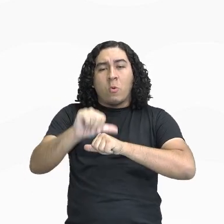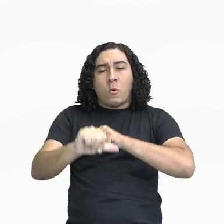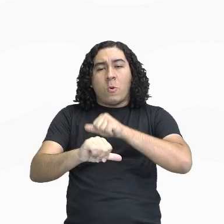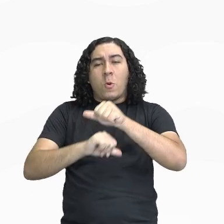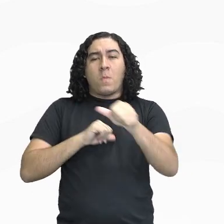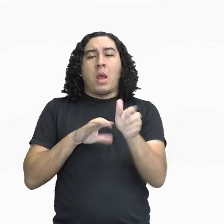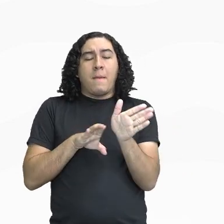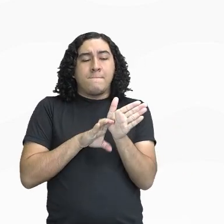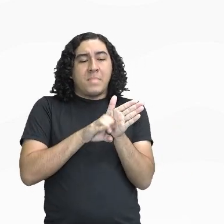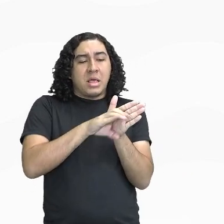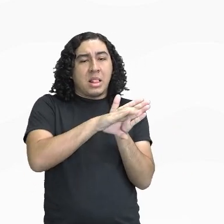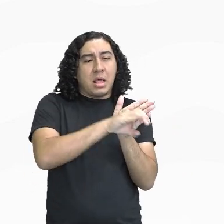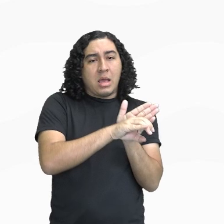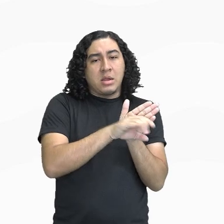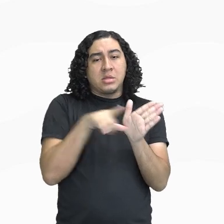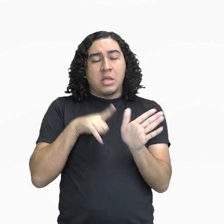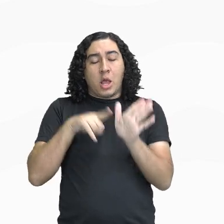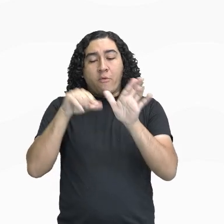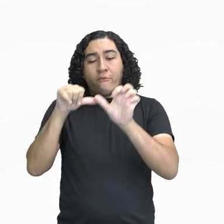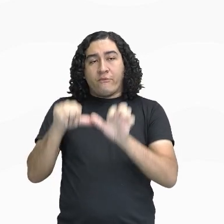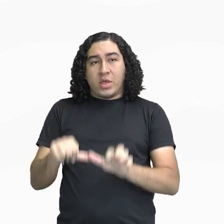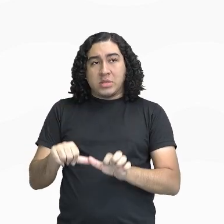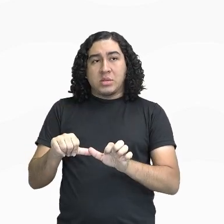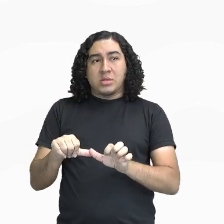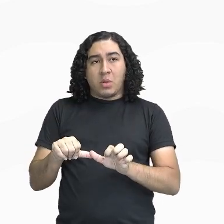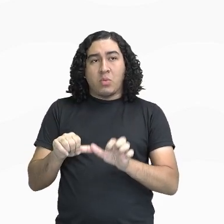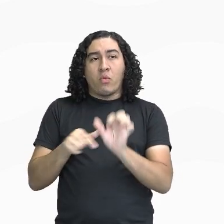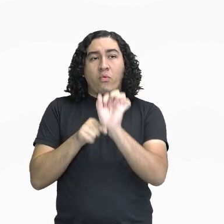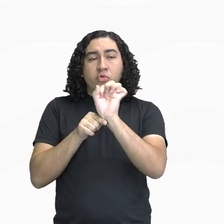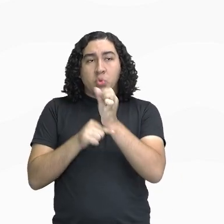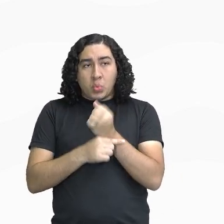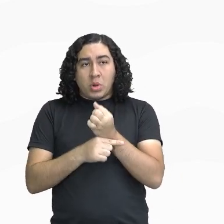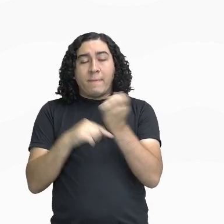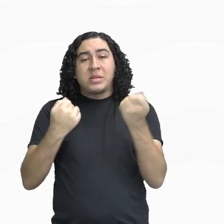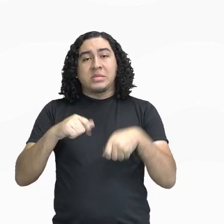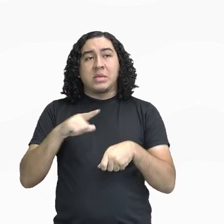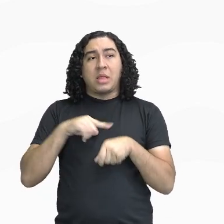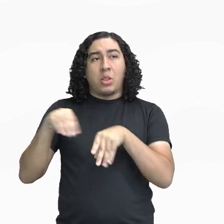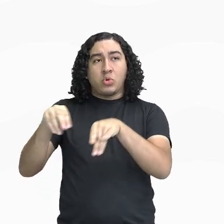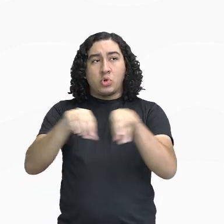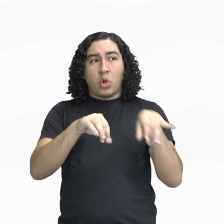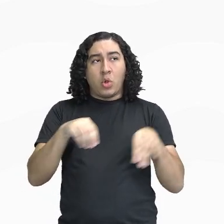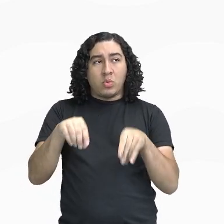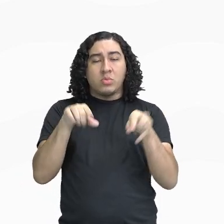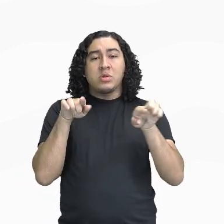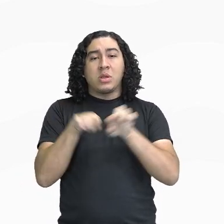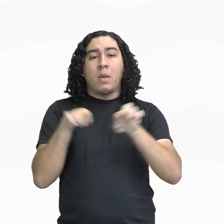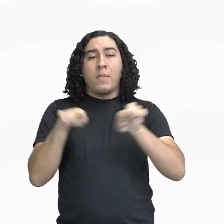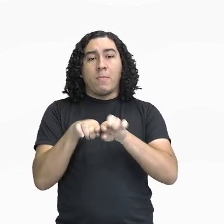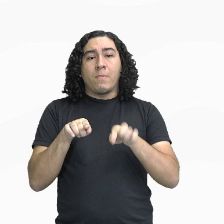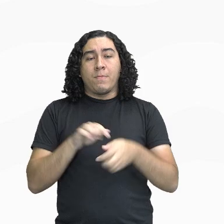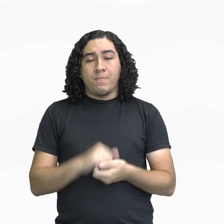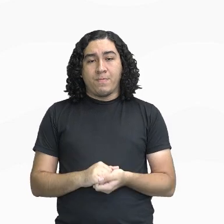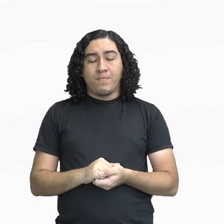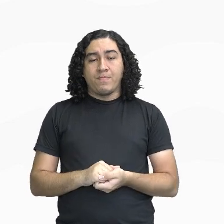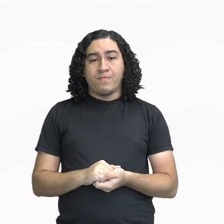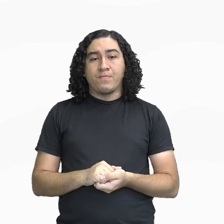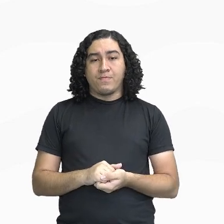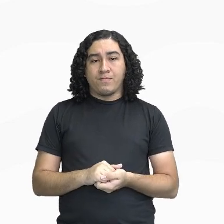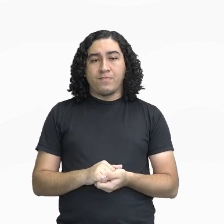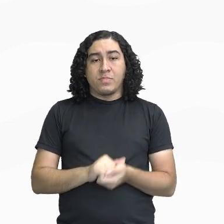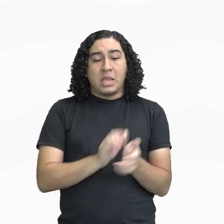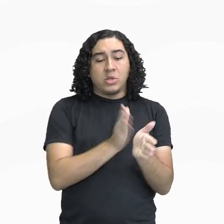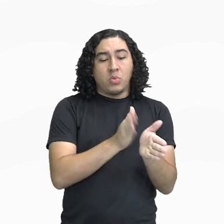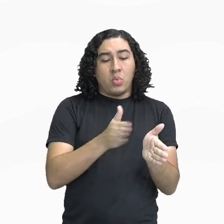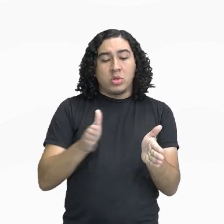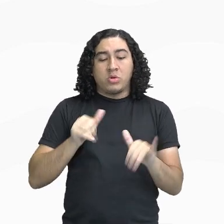vão fazer essa fixação, tá? Então precisa dessa fixação no solo, e a sequência de várias